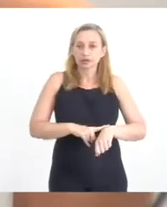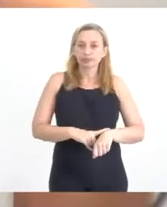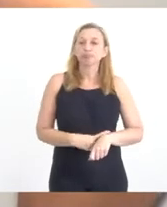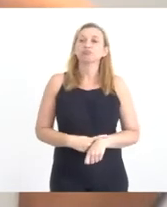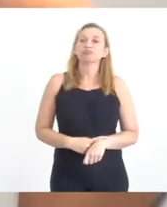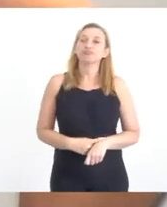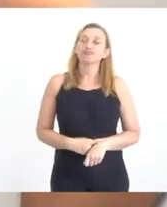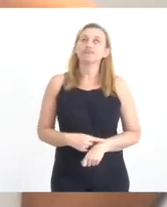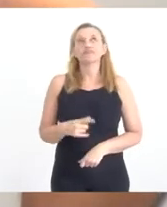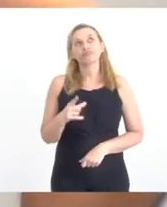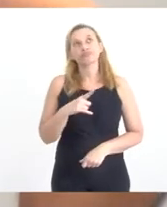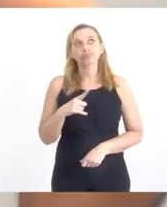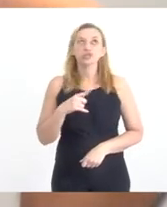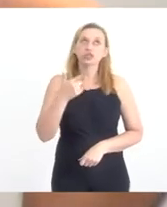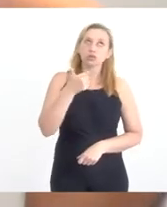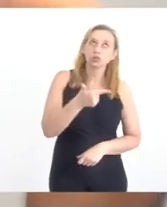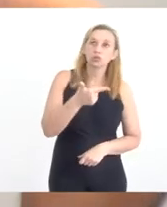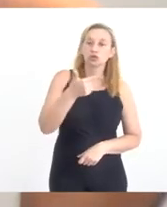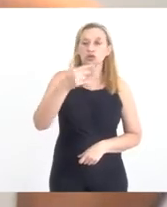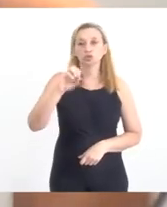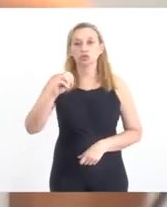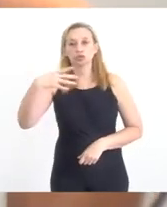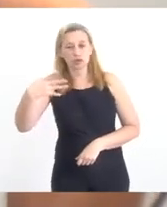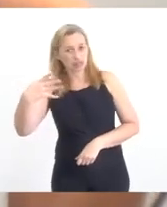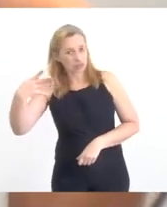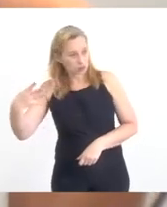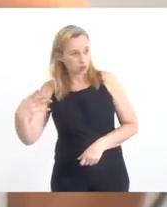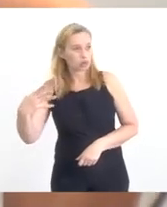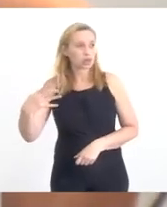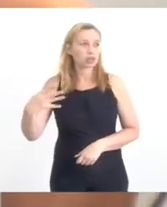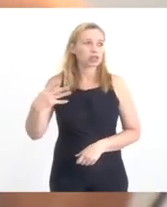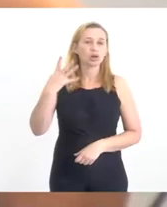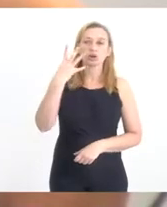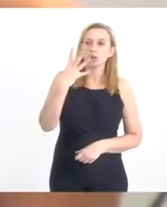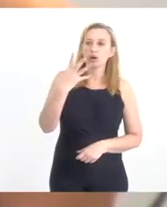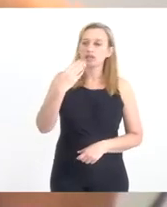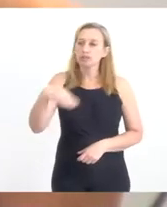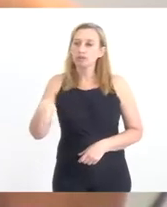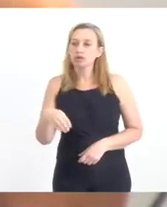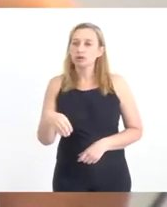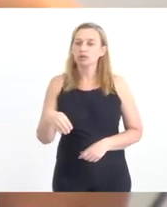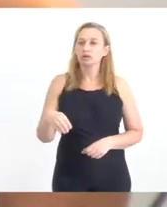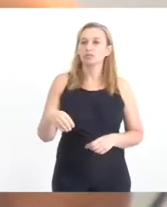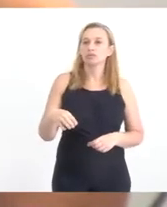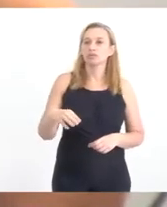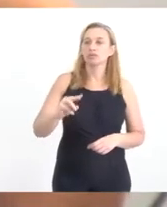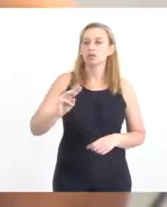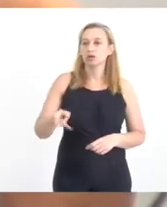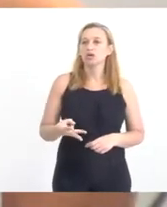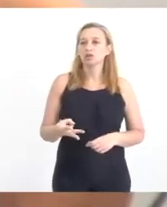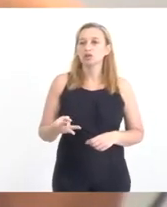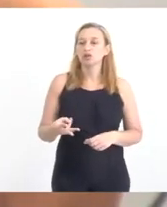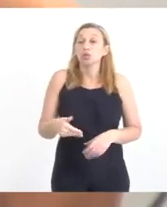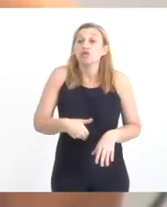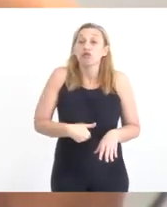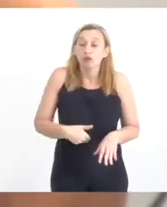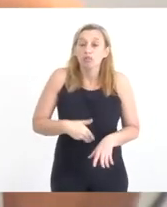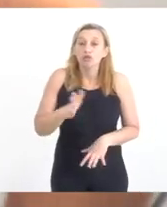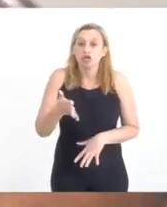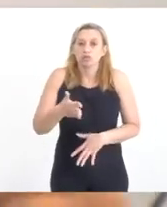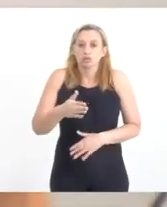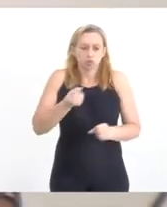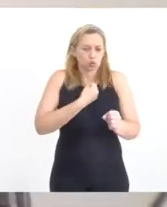a gente tinha em 2014 4 e 6 milhões de brasileiros estação de fome que já é um número assustador